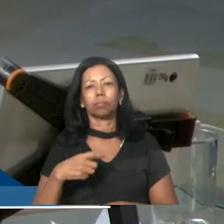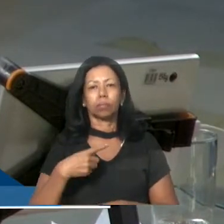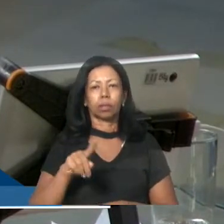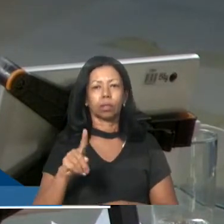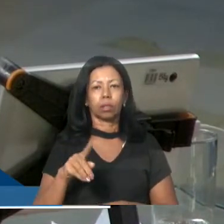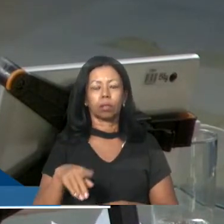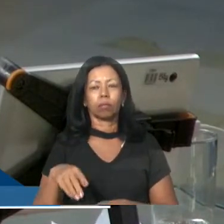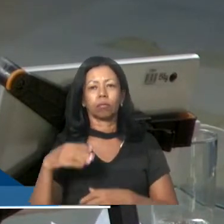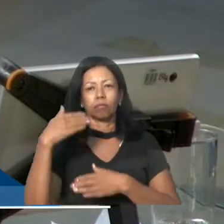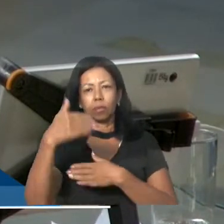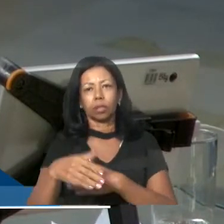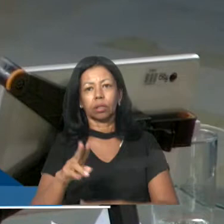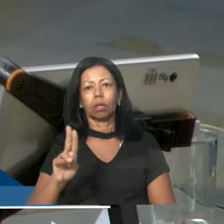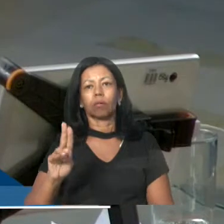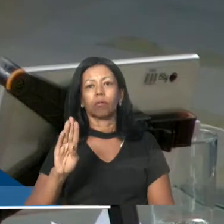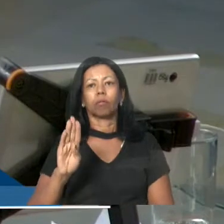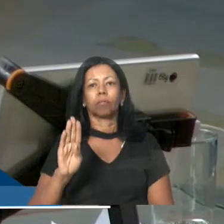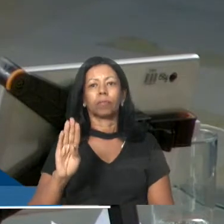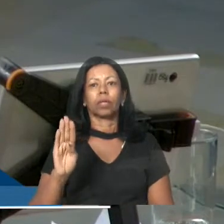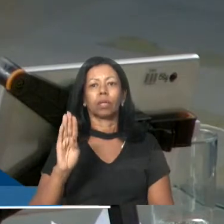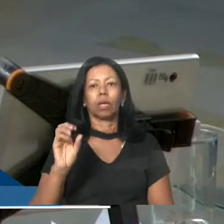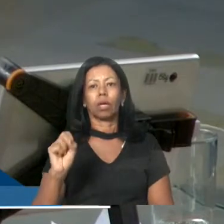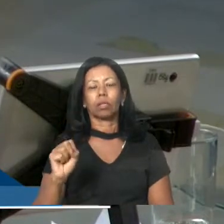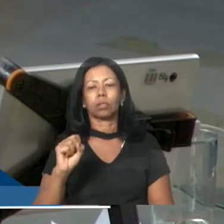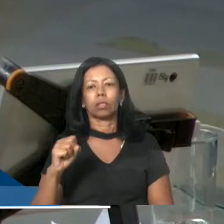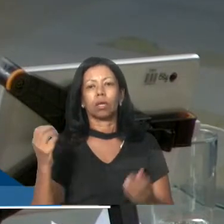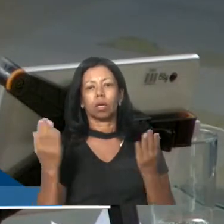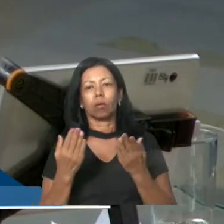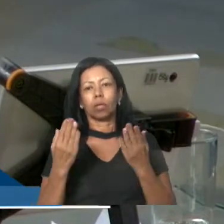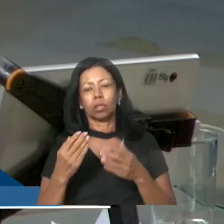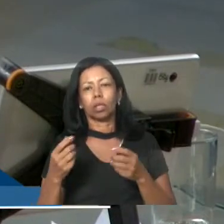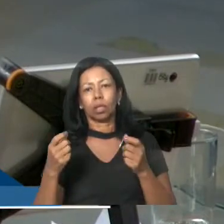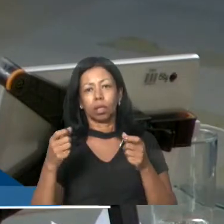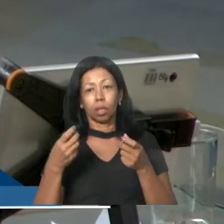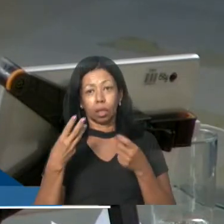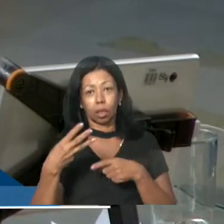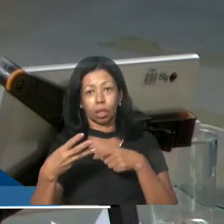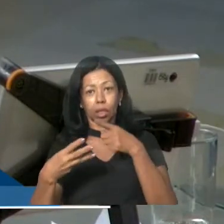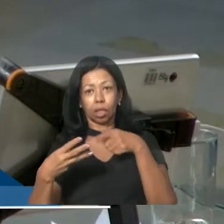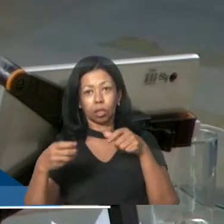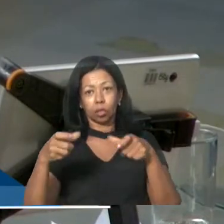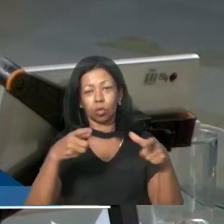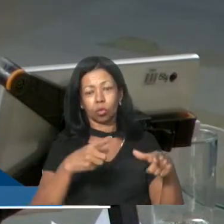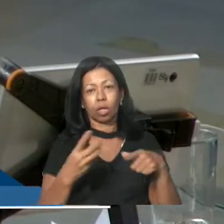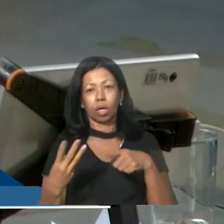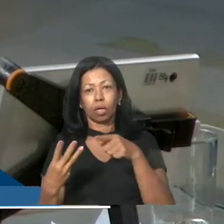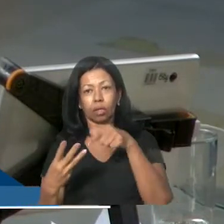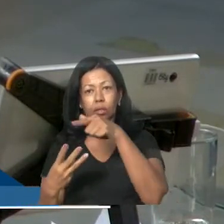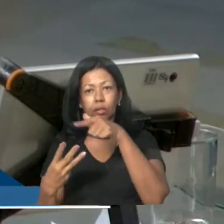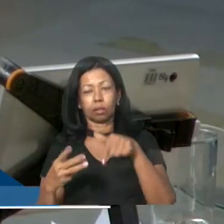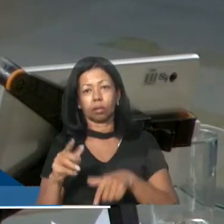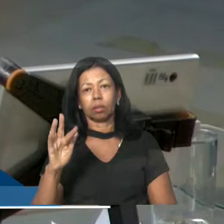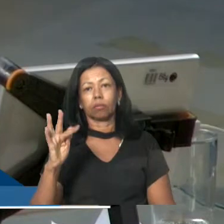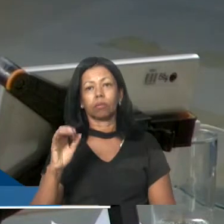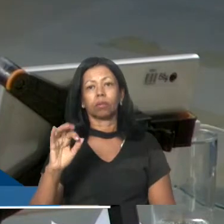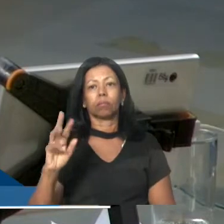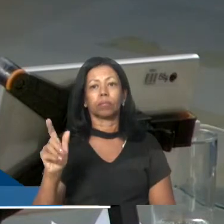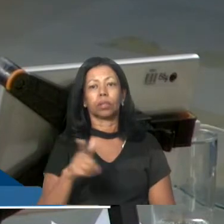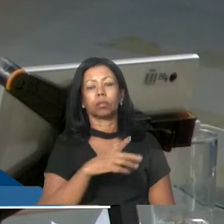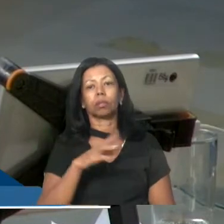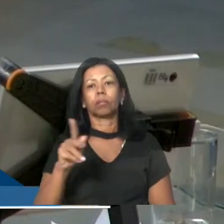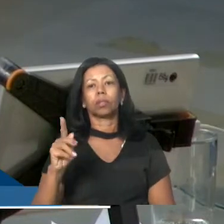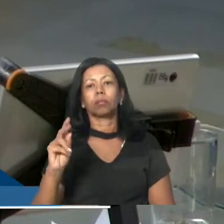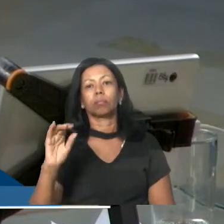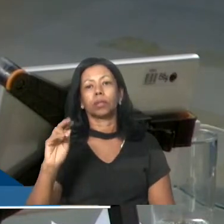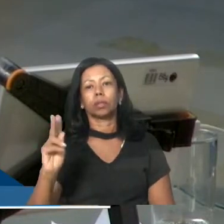da UBS. E sim, agora com 3 pontos de embarque, na Fabril, no Pinheiro e no ponto final.